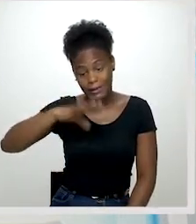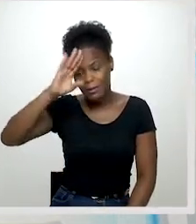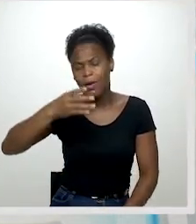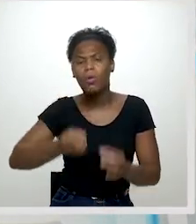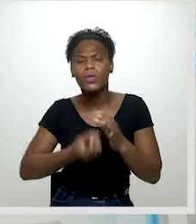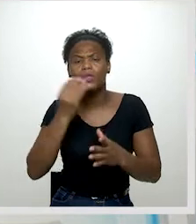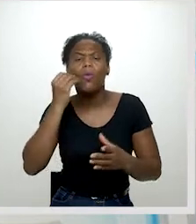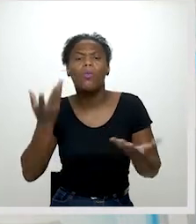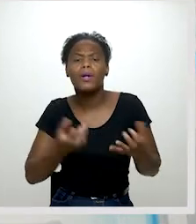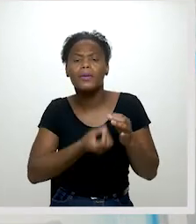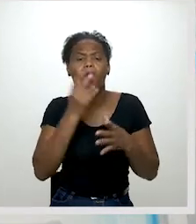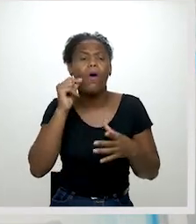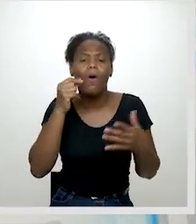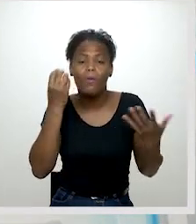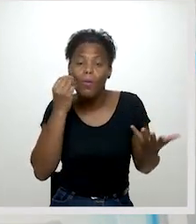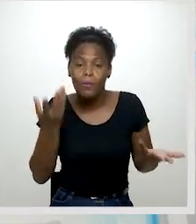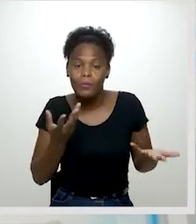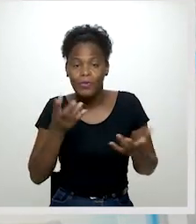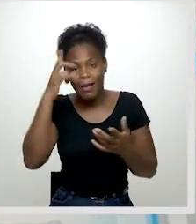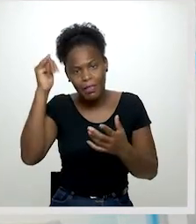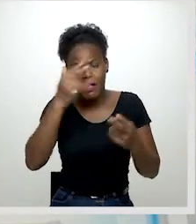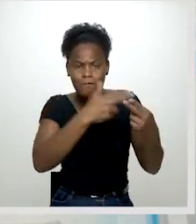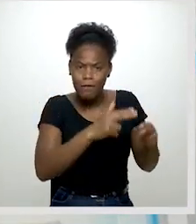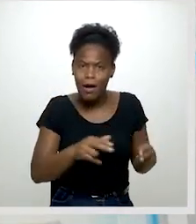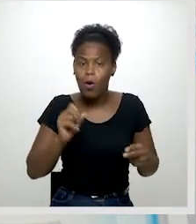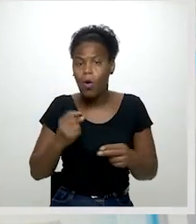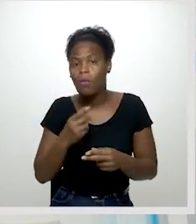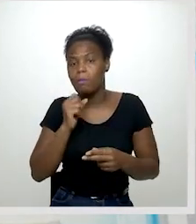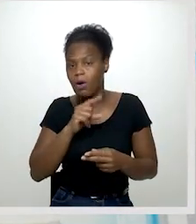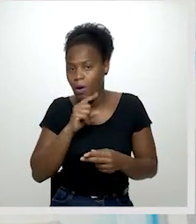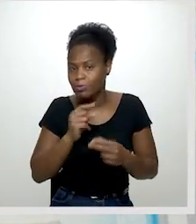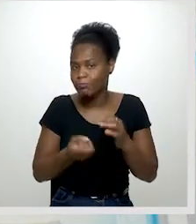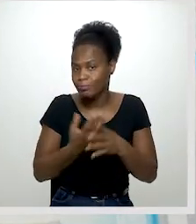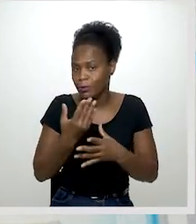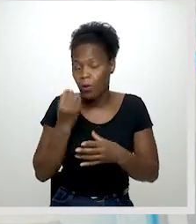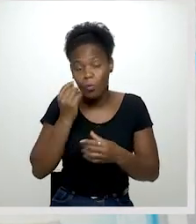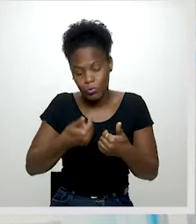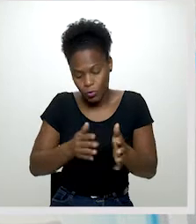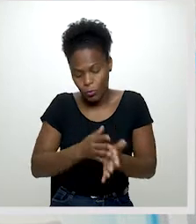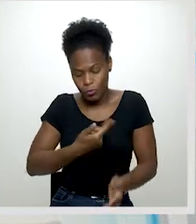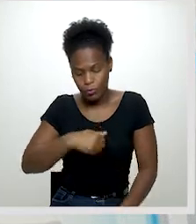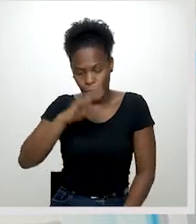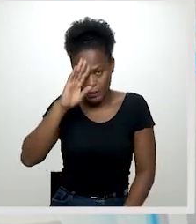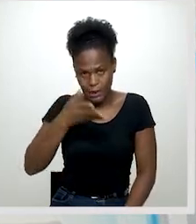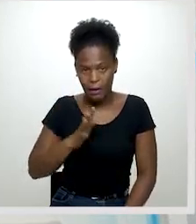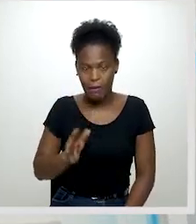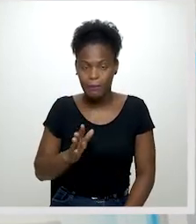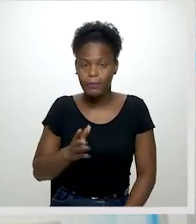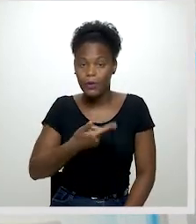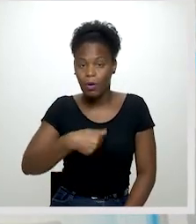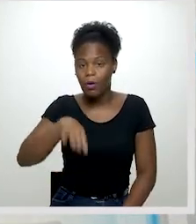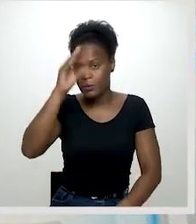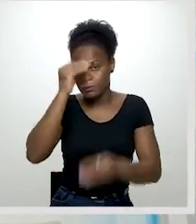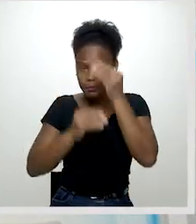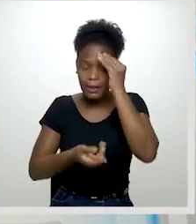as suas origens. Surgiram várias ideias ou hipóteses. Como todos nós sabemos,